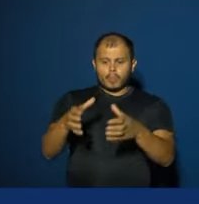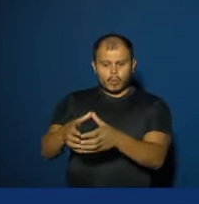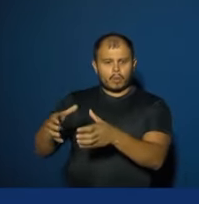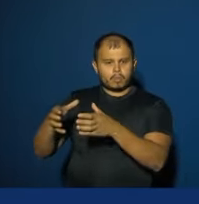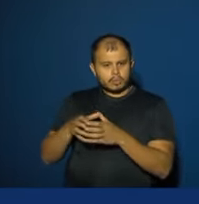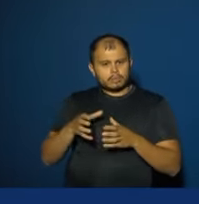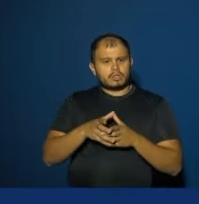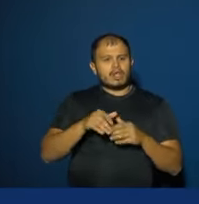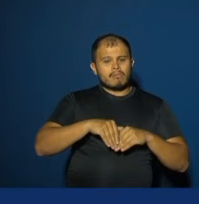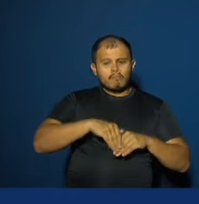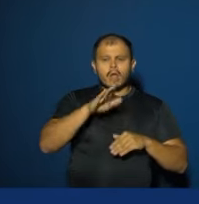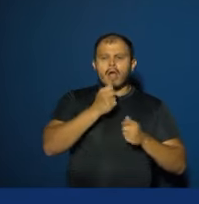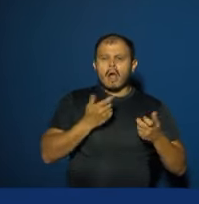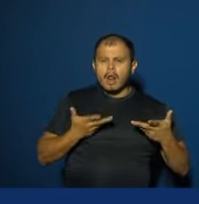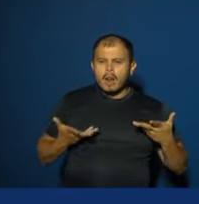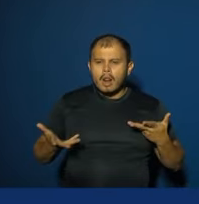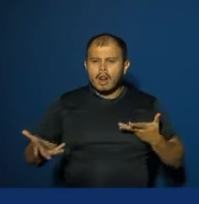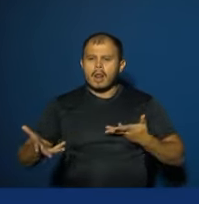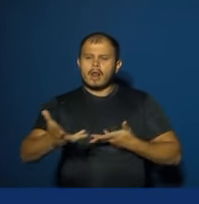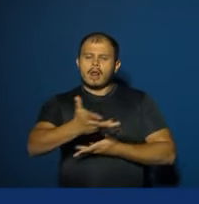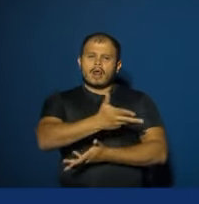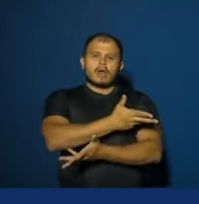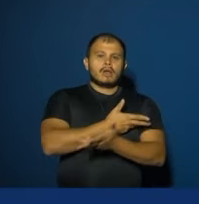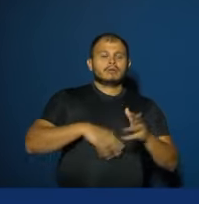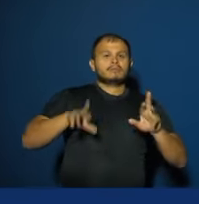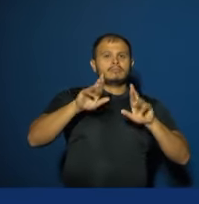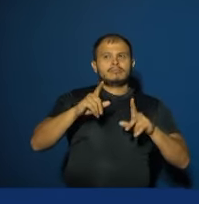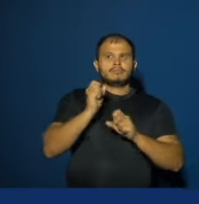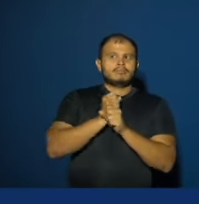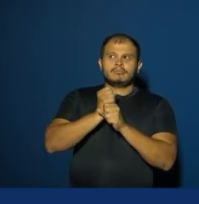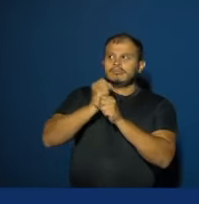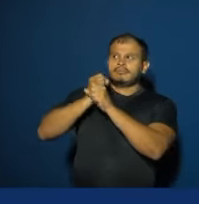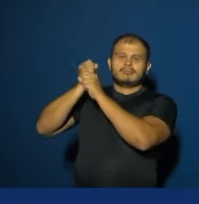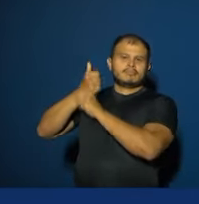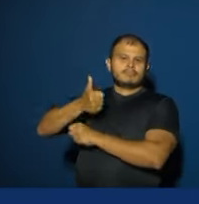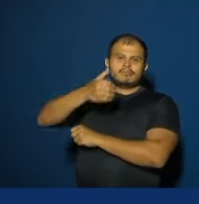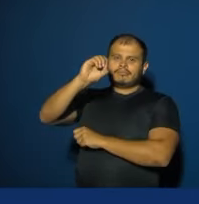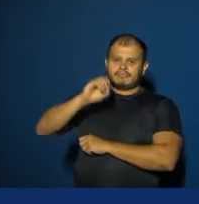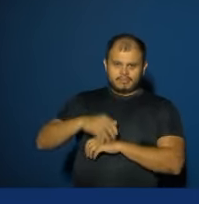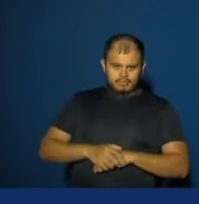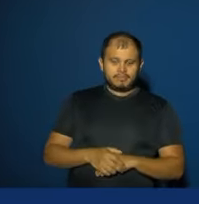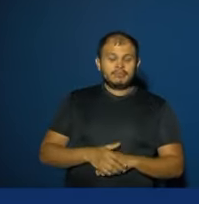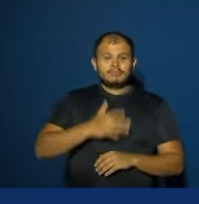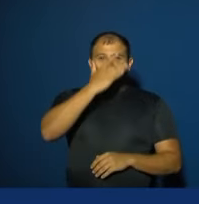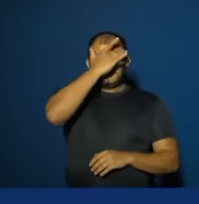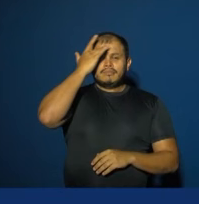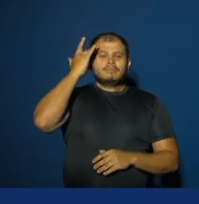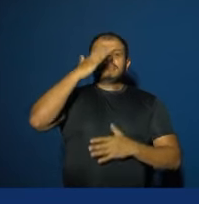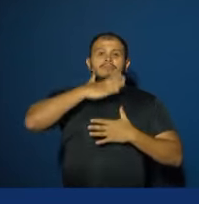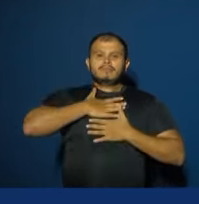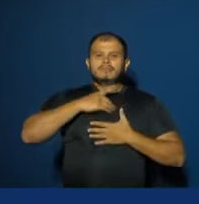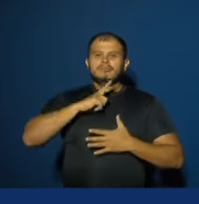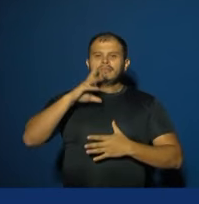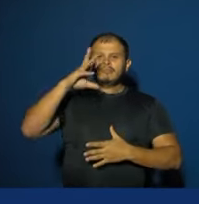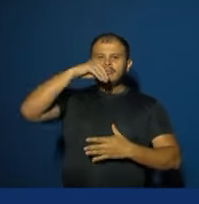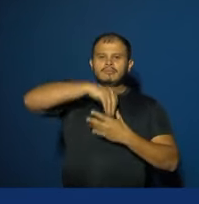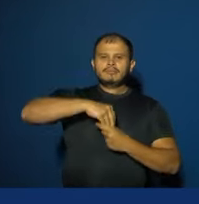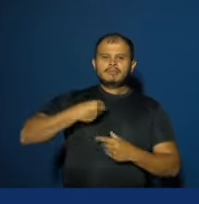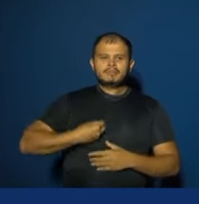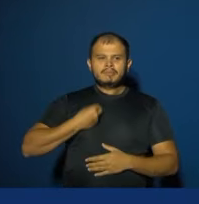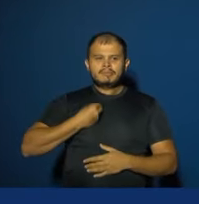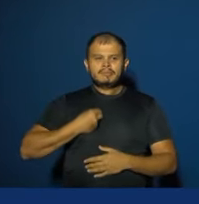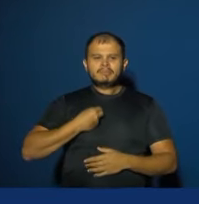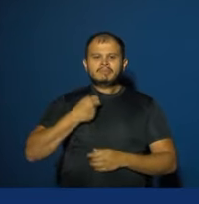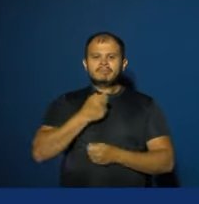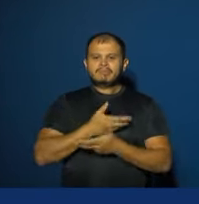maneira muito mais fluída do que 10 anos atrás e as pessoas curtem tá nesse time fluído acho que existe uma